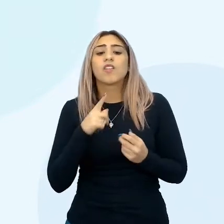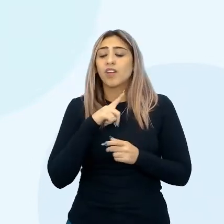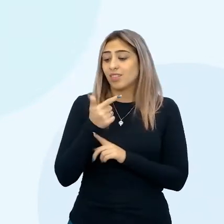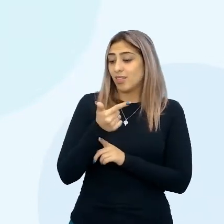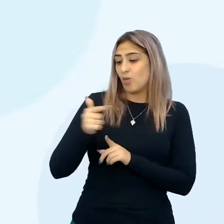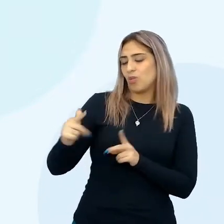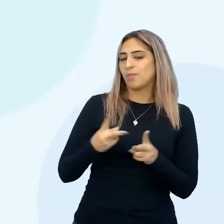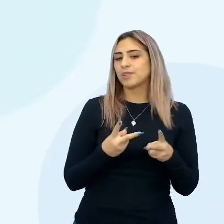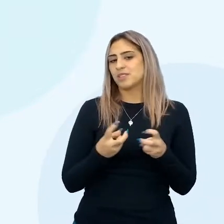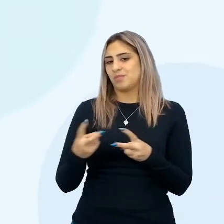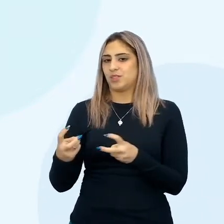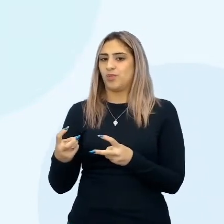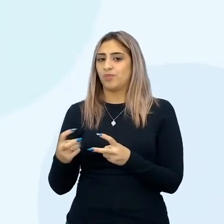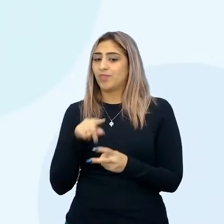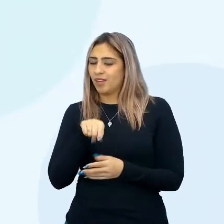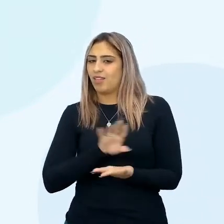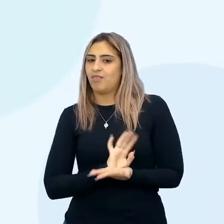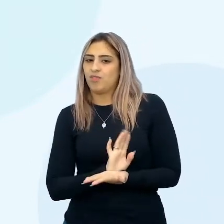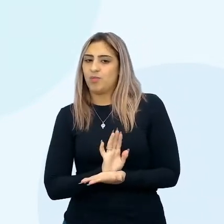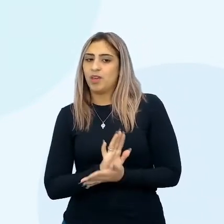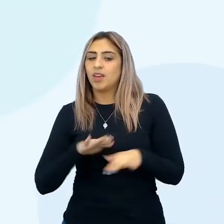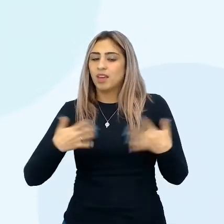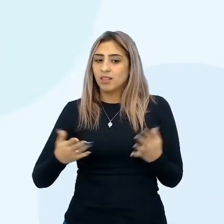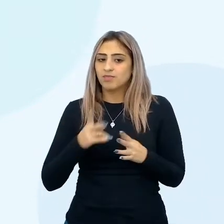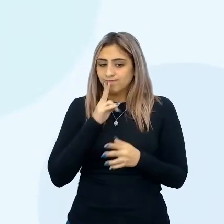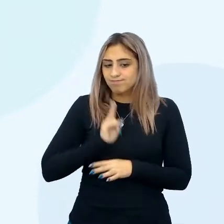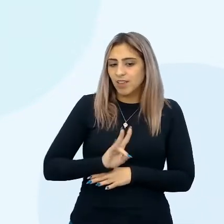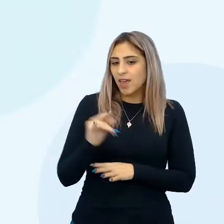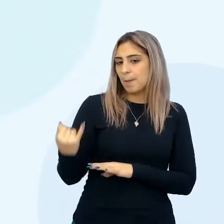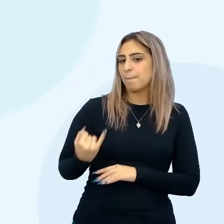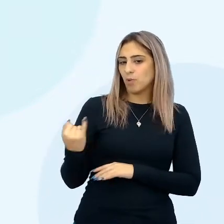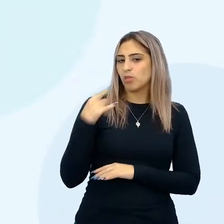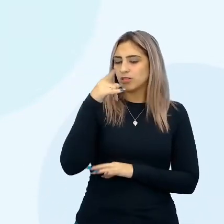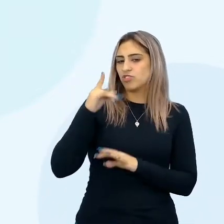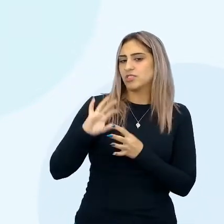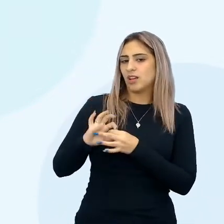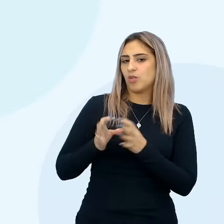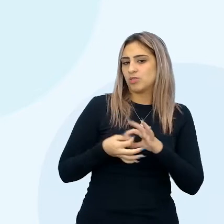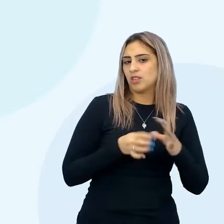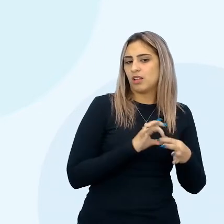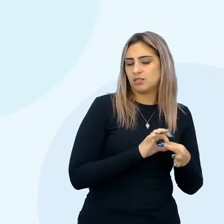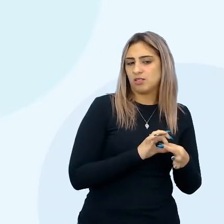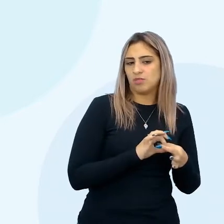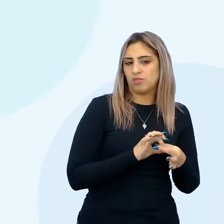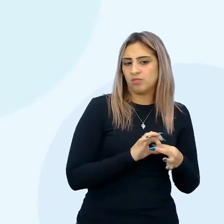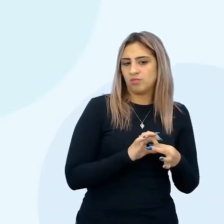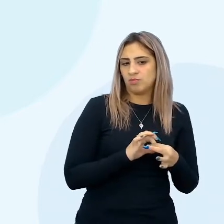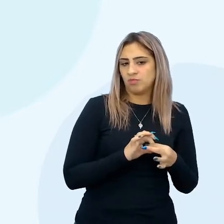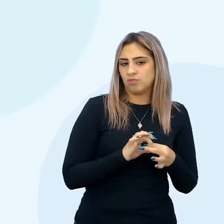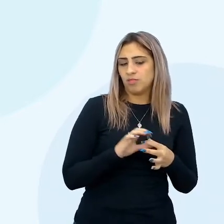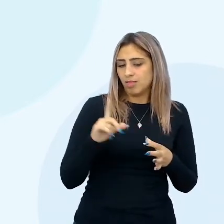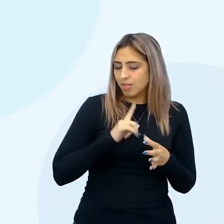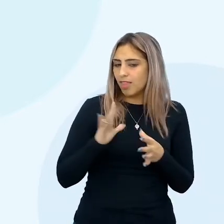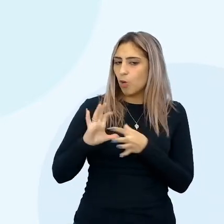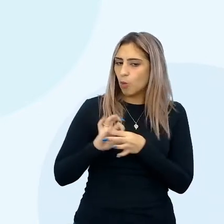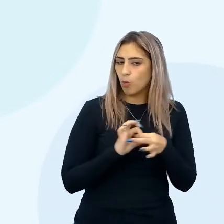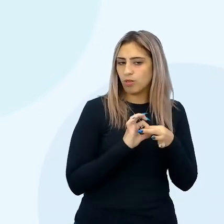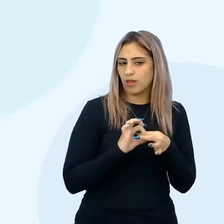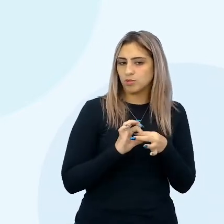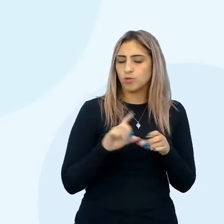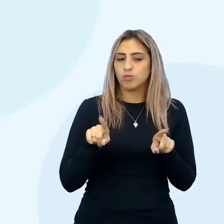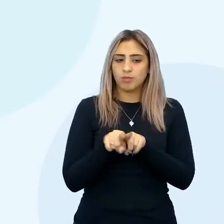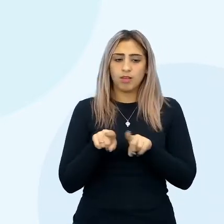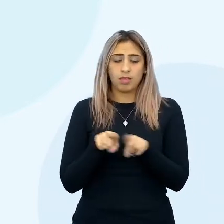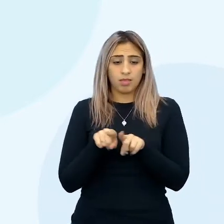outra percepção daquele filme. Então, acho que é extremamente importante essa contextualização mesmo, essa fala, essa aproximação. É importante